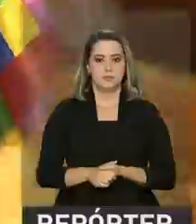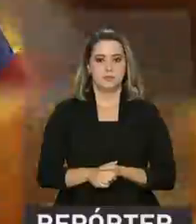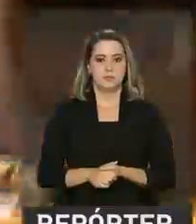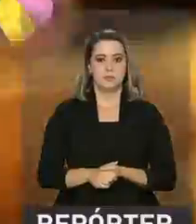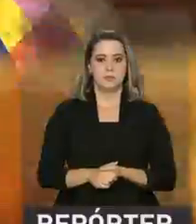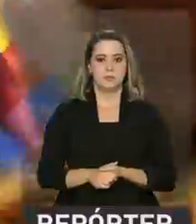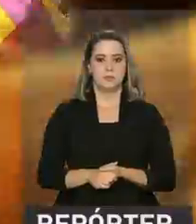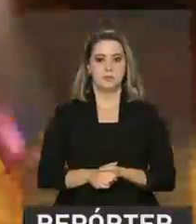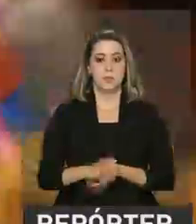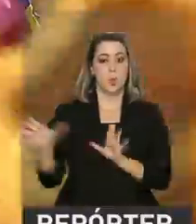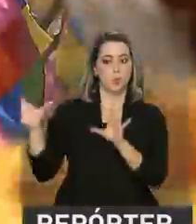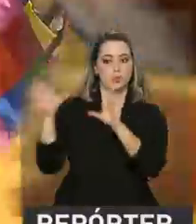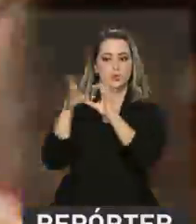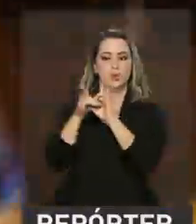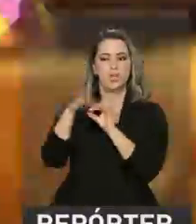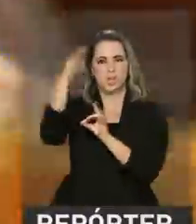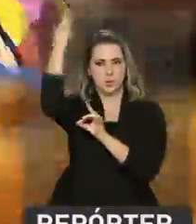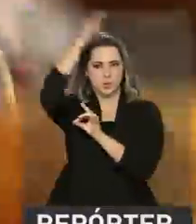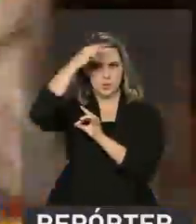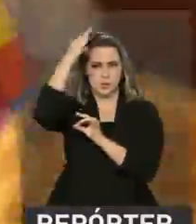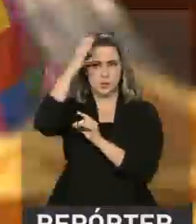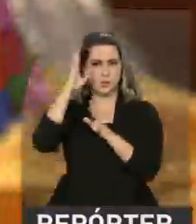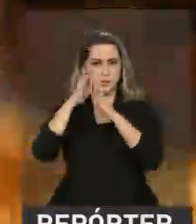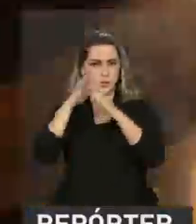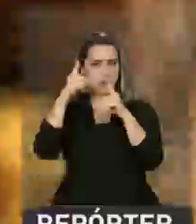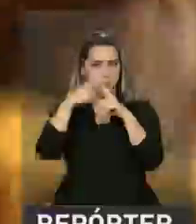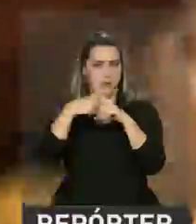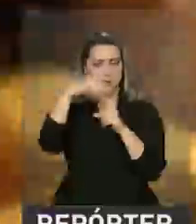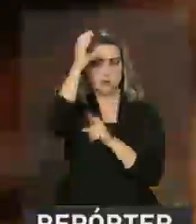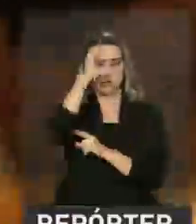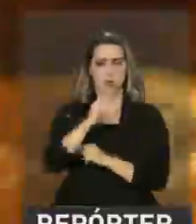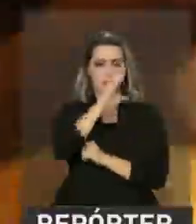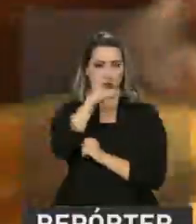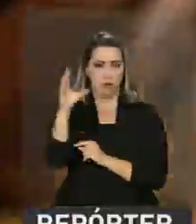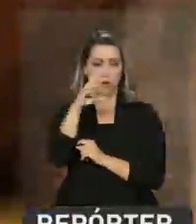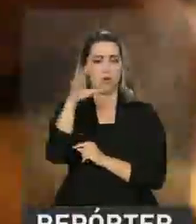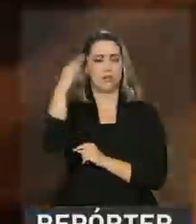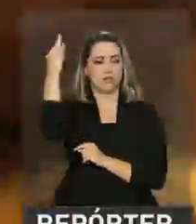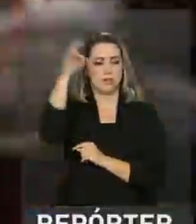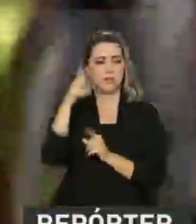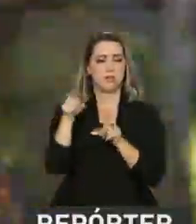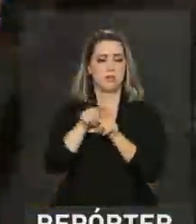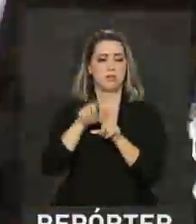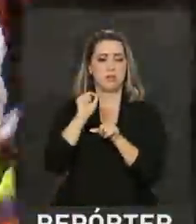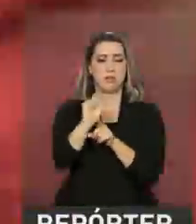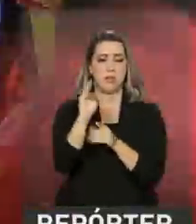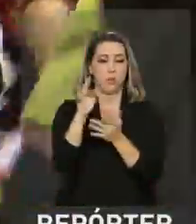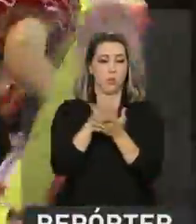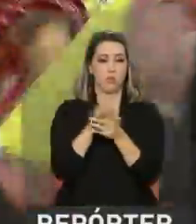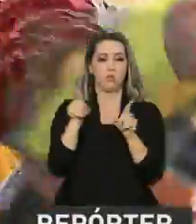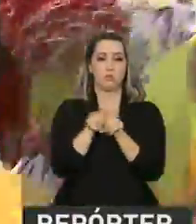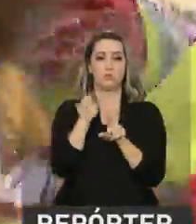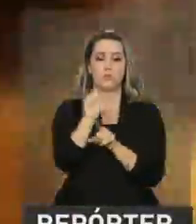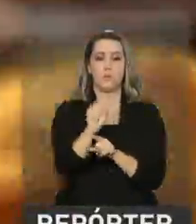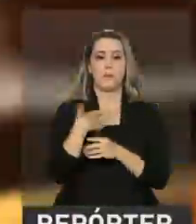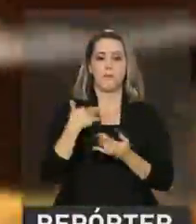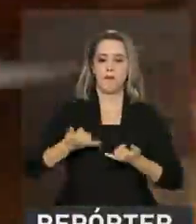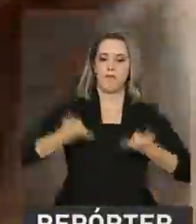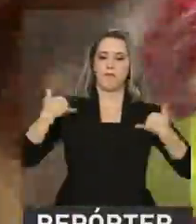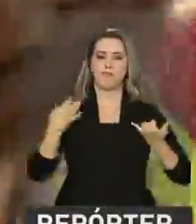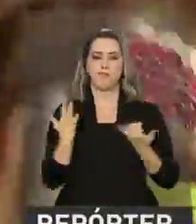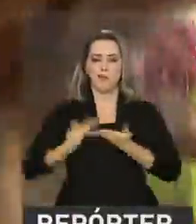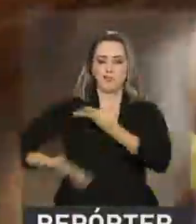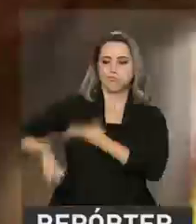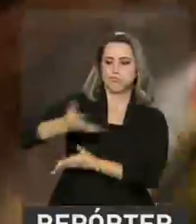Com forte associação aos santos católicos, como Santo Antônio, São João e São Pedro, a festa mistura elementos próprios